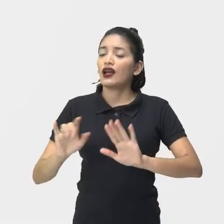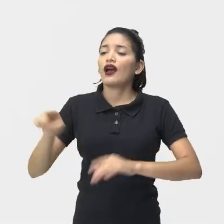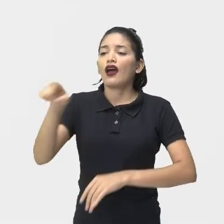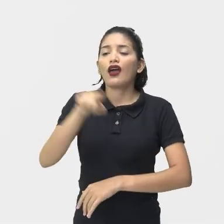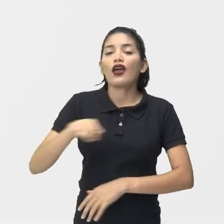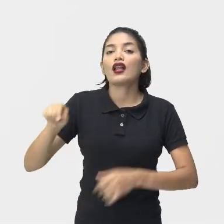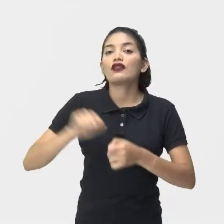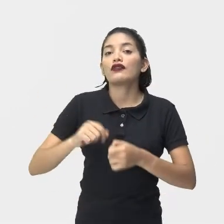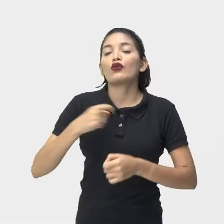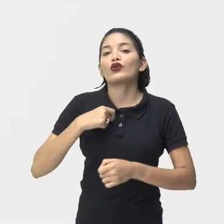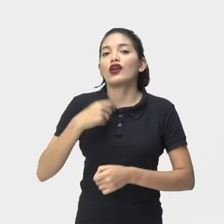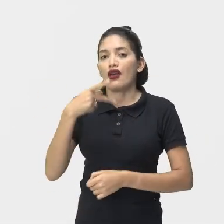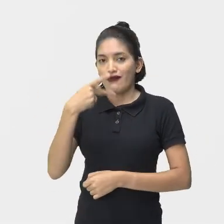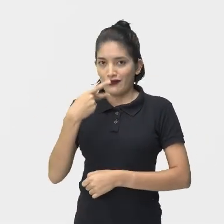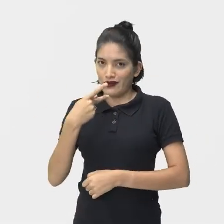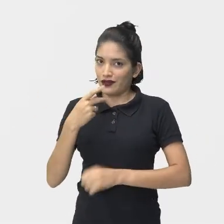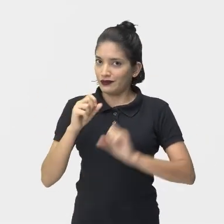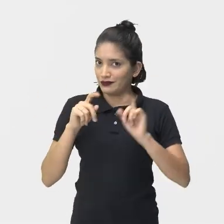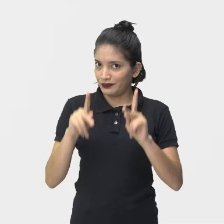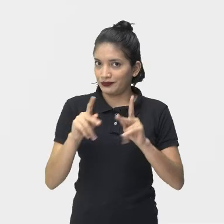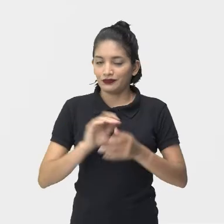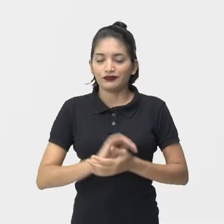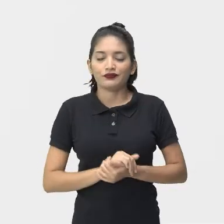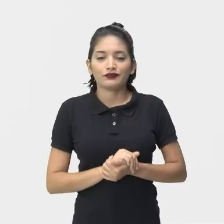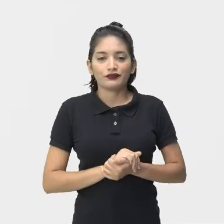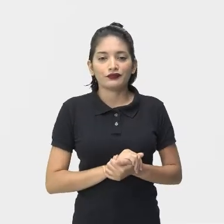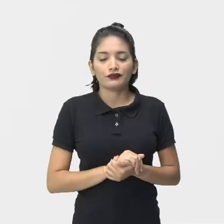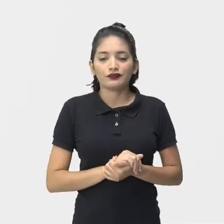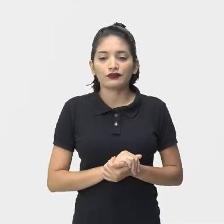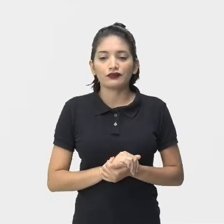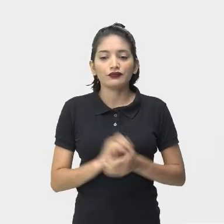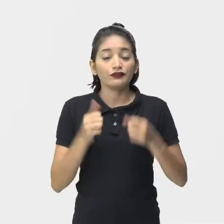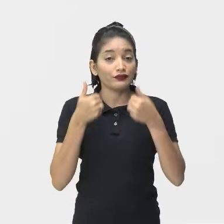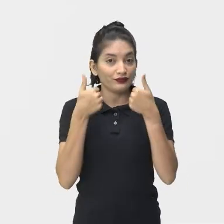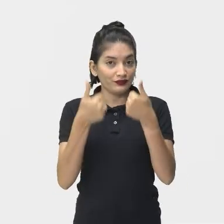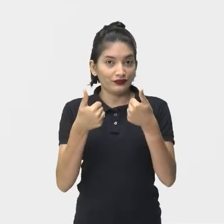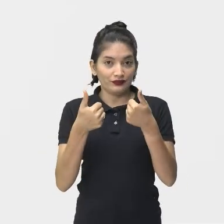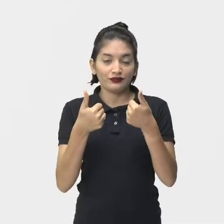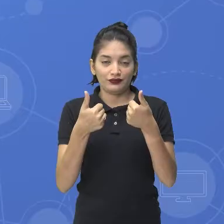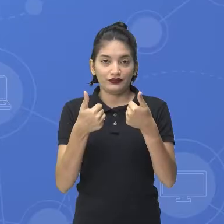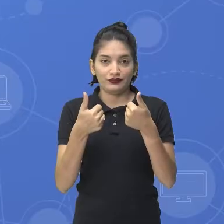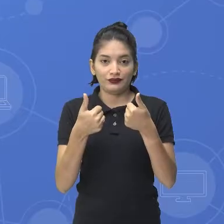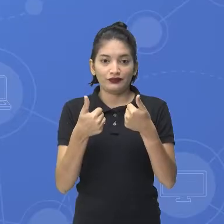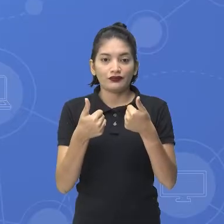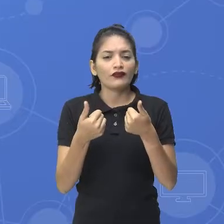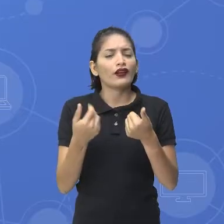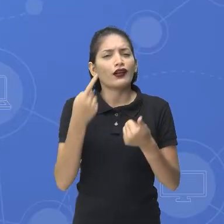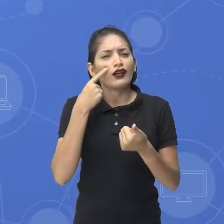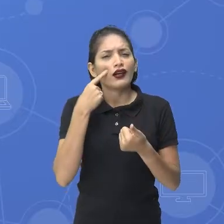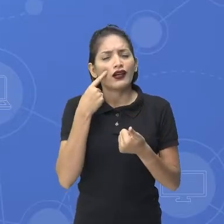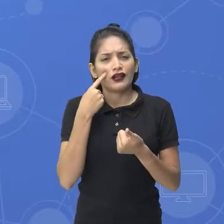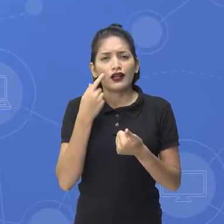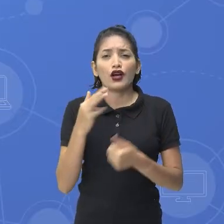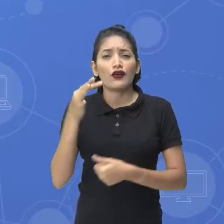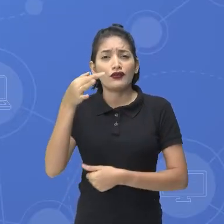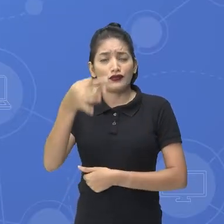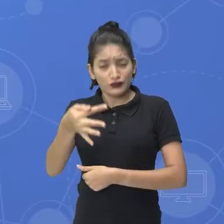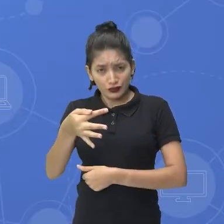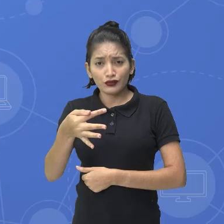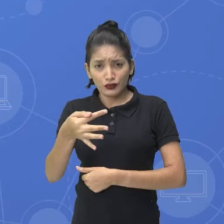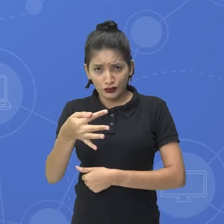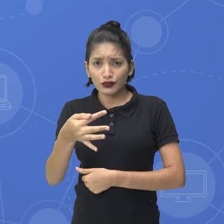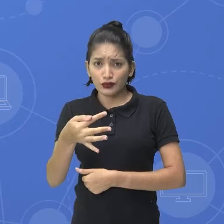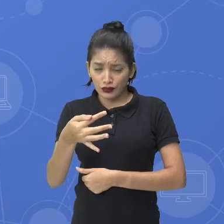eles farão o que eu diga, tá certo? Bem, vimos então futuro